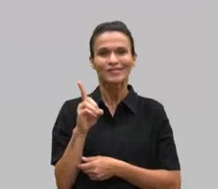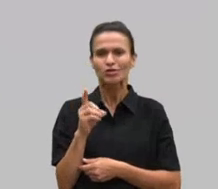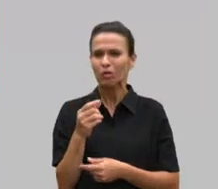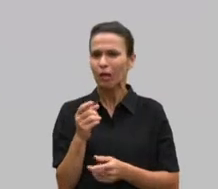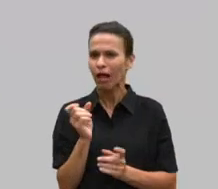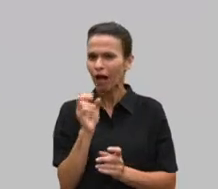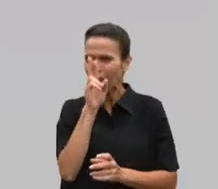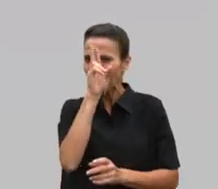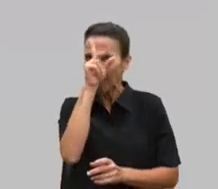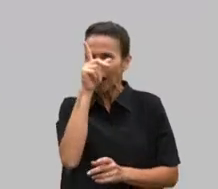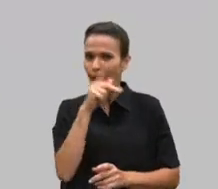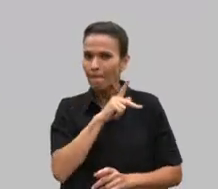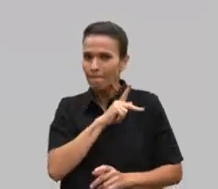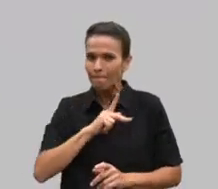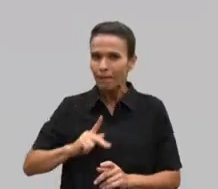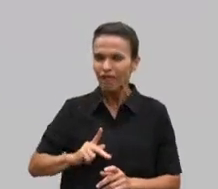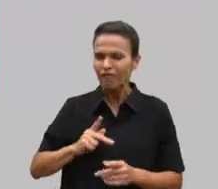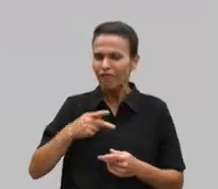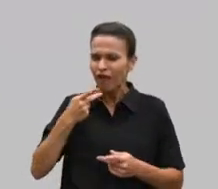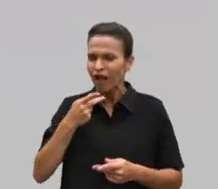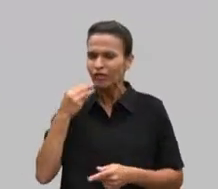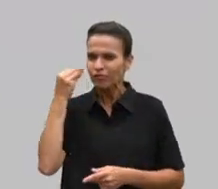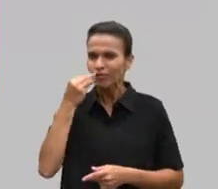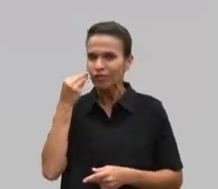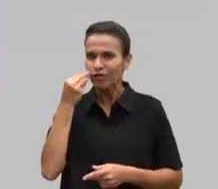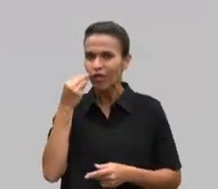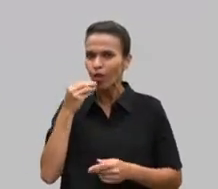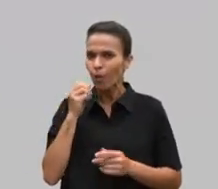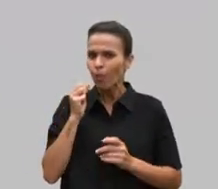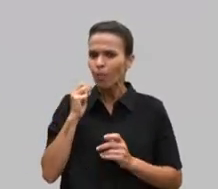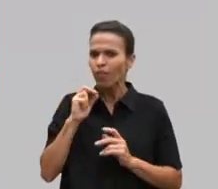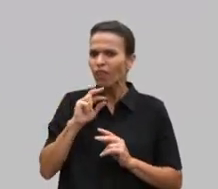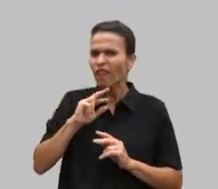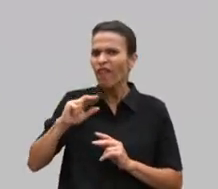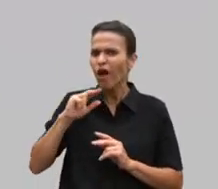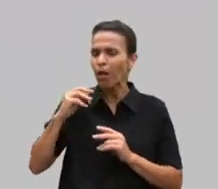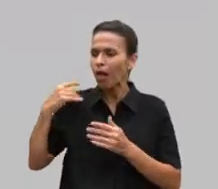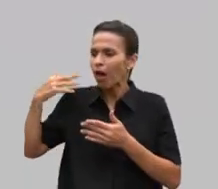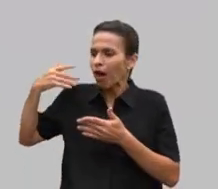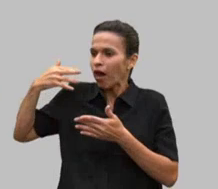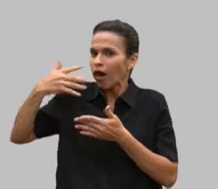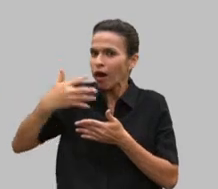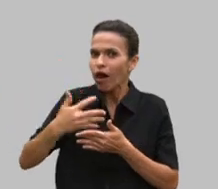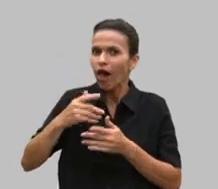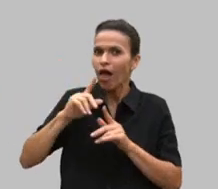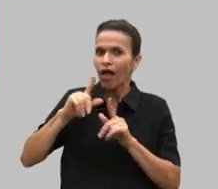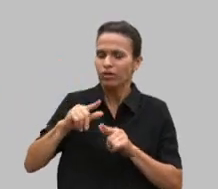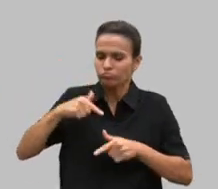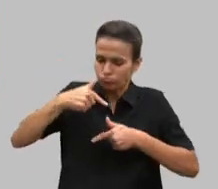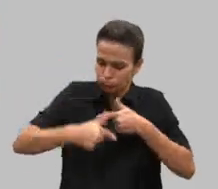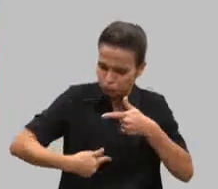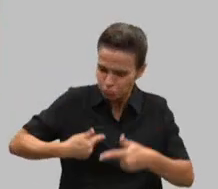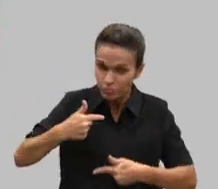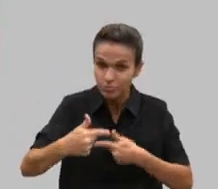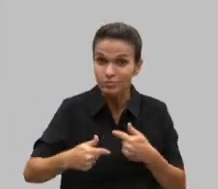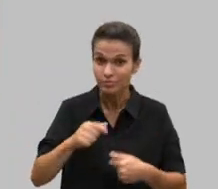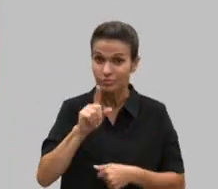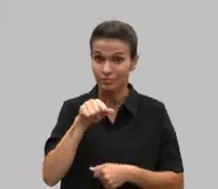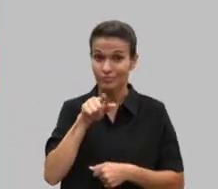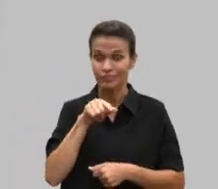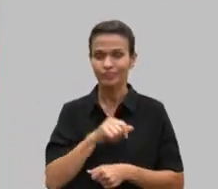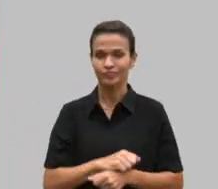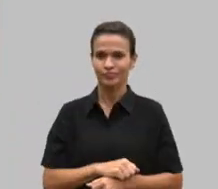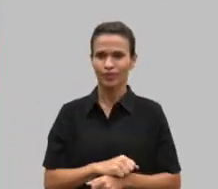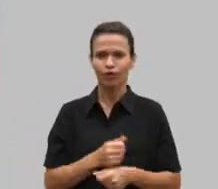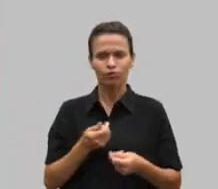o presidente quis dizer com experiência não é tempo é intensidade de atividades eu quero dizer da